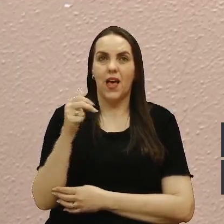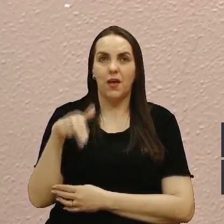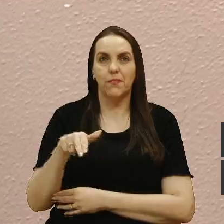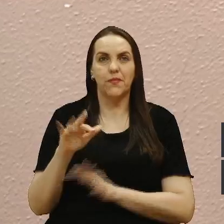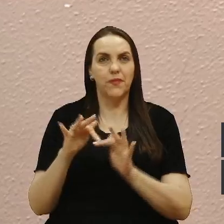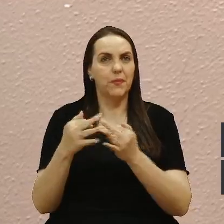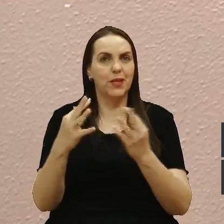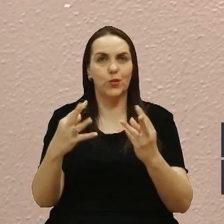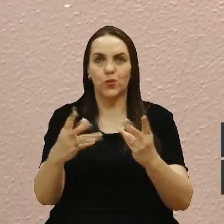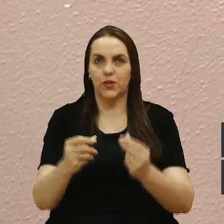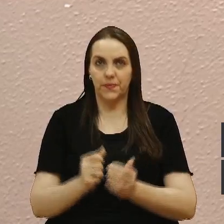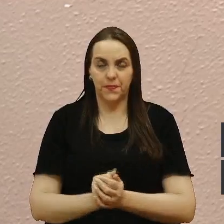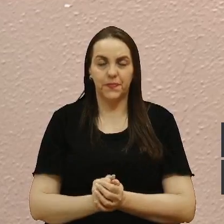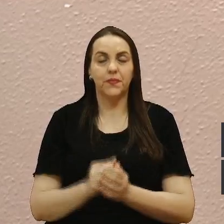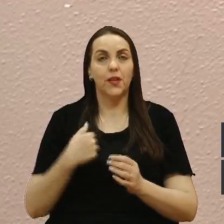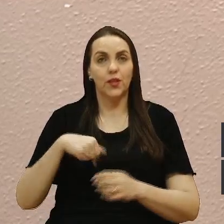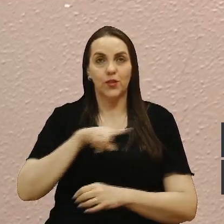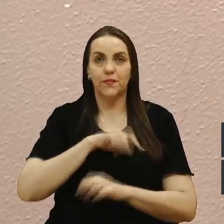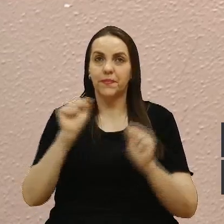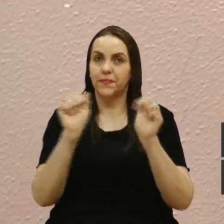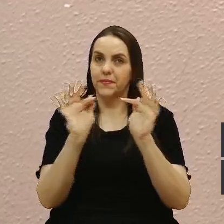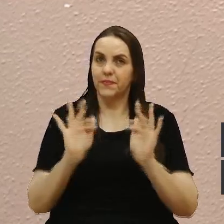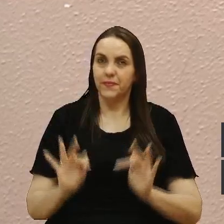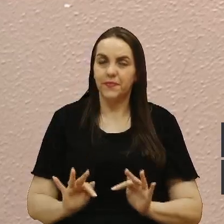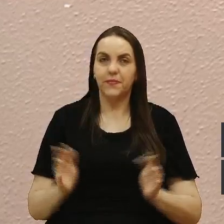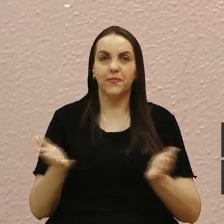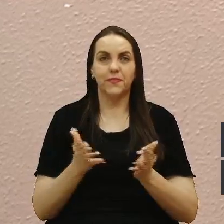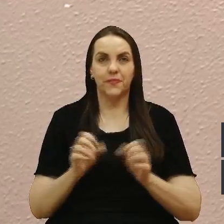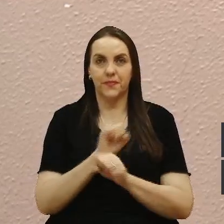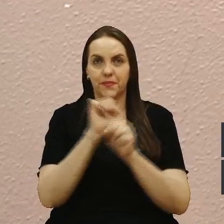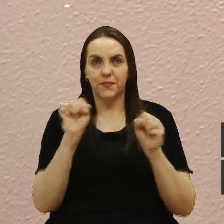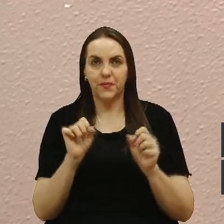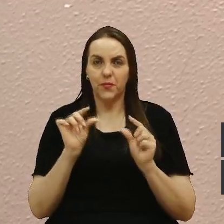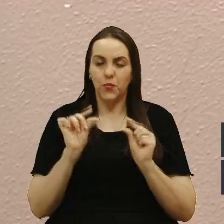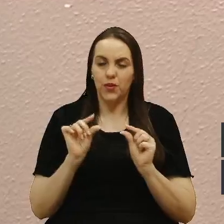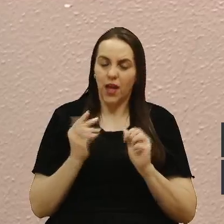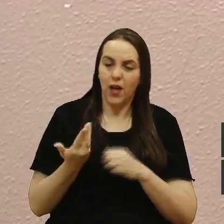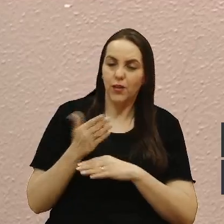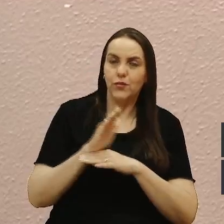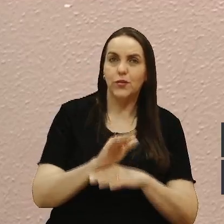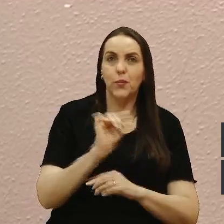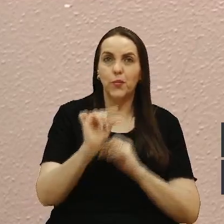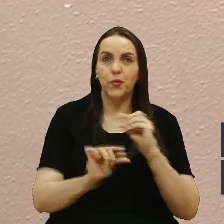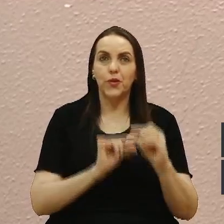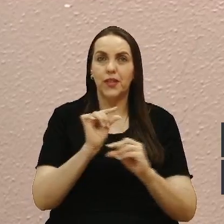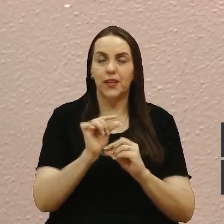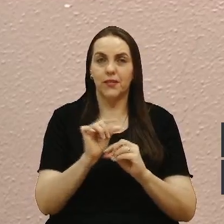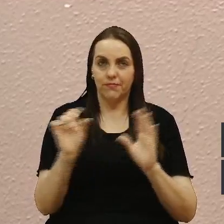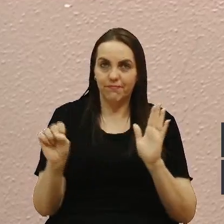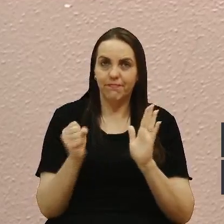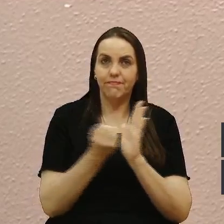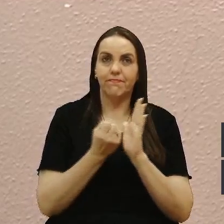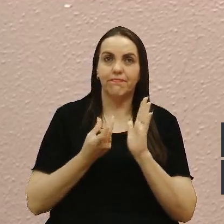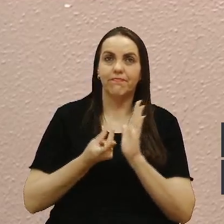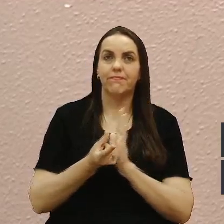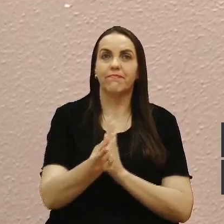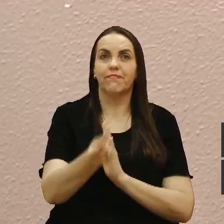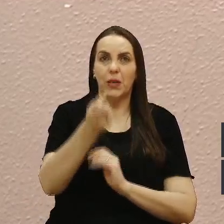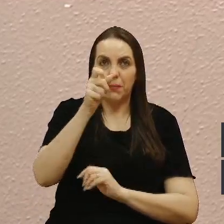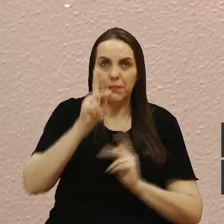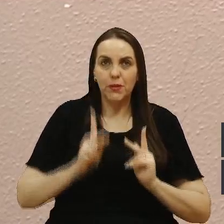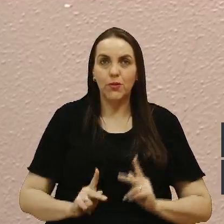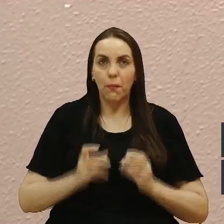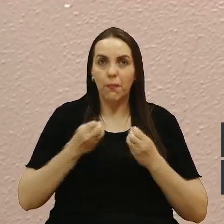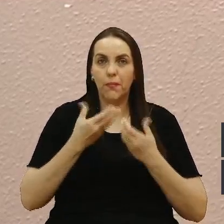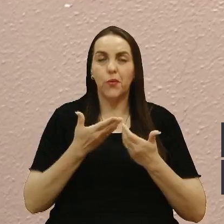e dizer que, para nós, é uma enorme felicidade nessa manhã poder contribuir um pouquinho com um legado de pessoas boas, de pessoas que fizeram a diferença na